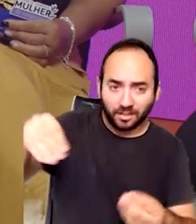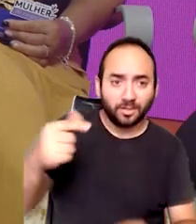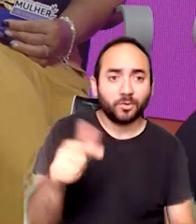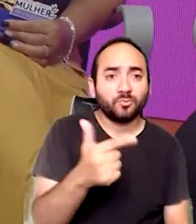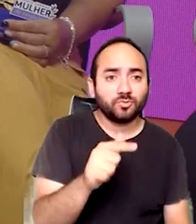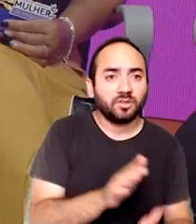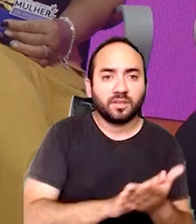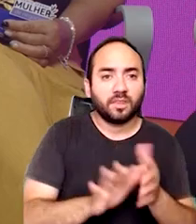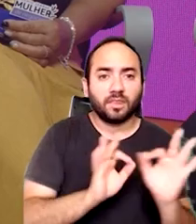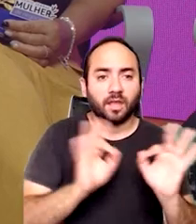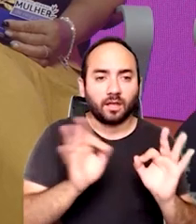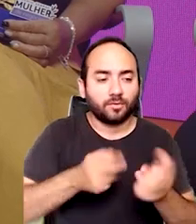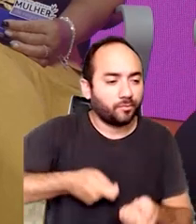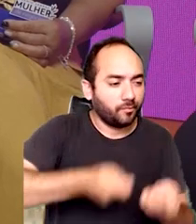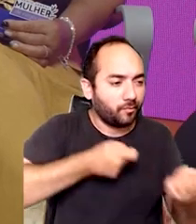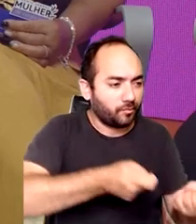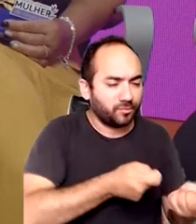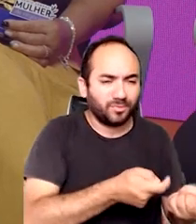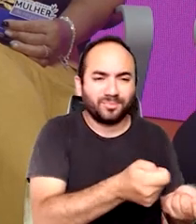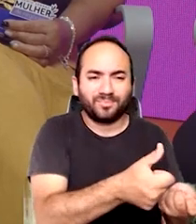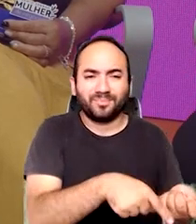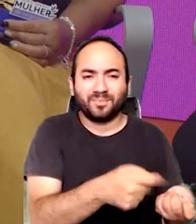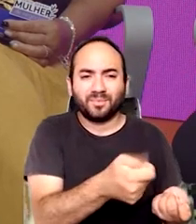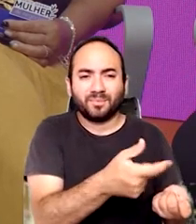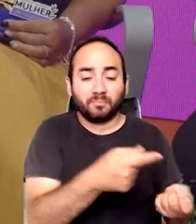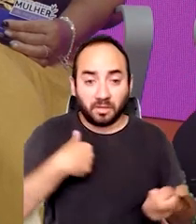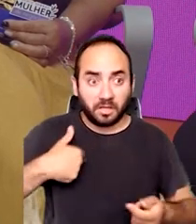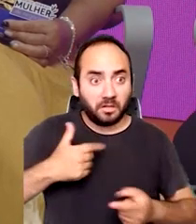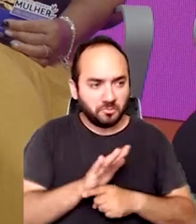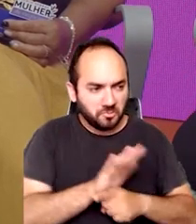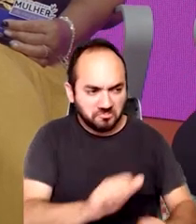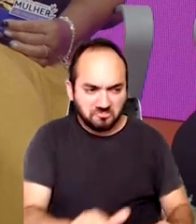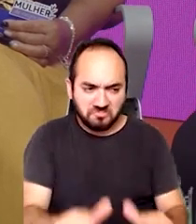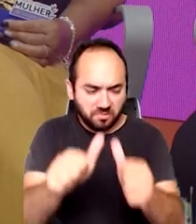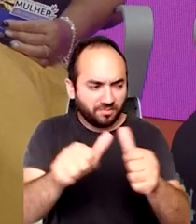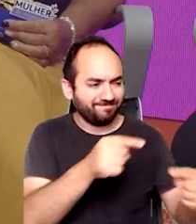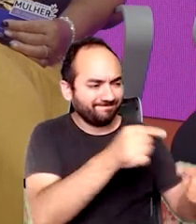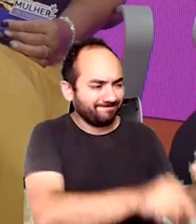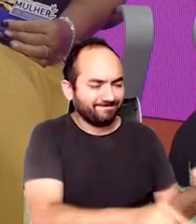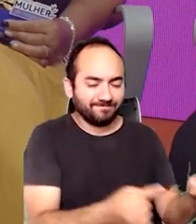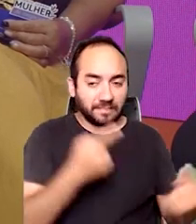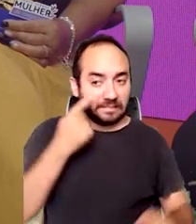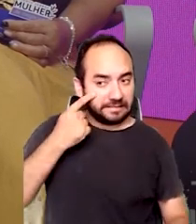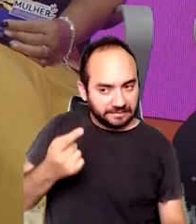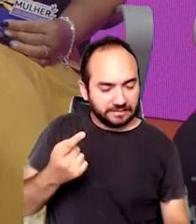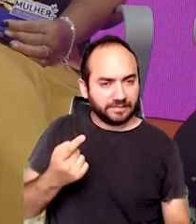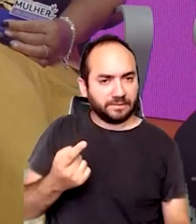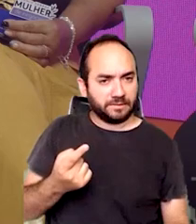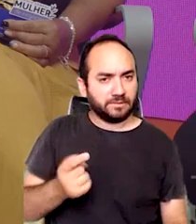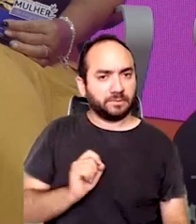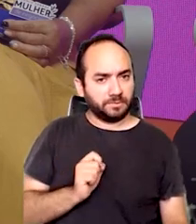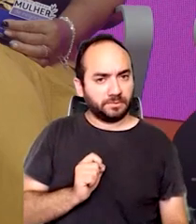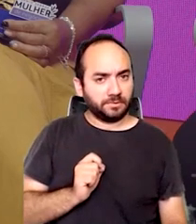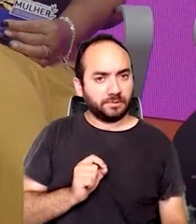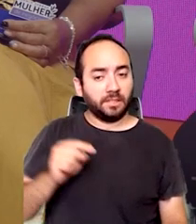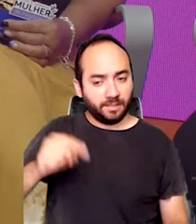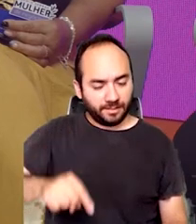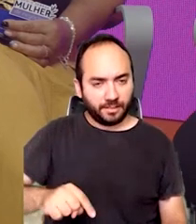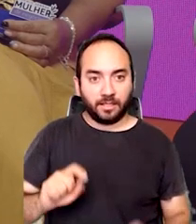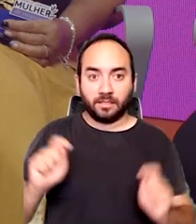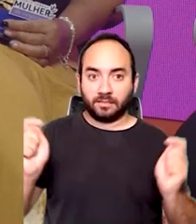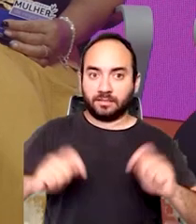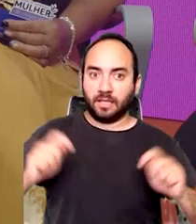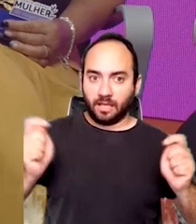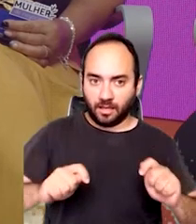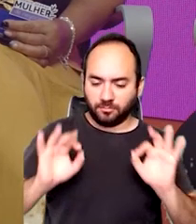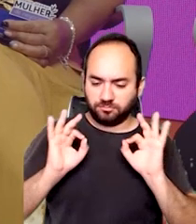pano ou se tinha um pano ou se tinha um rodo não era o suficiente para entregar o que eu queria entregar foi onde eu enxerguei eu falei poxa é